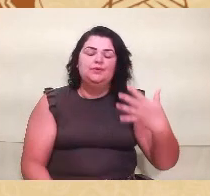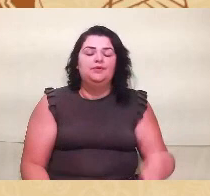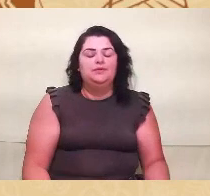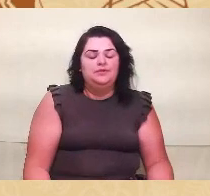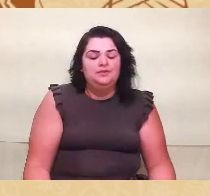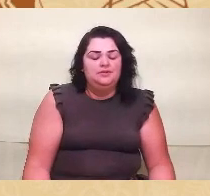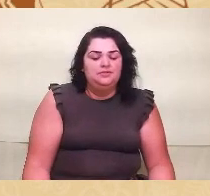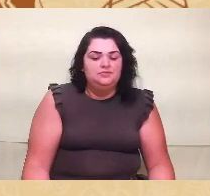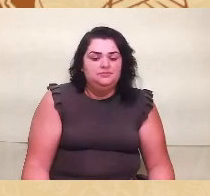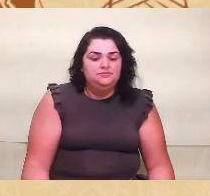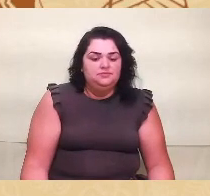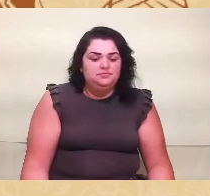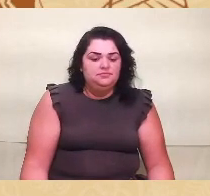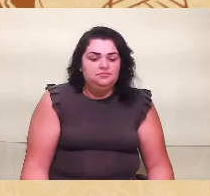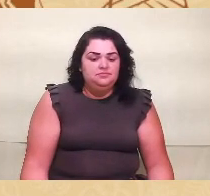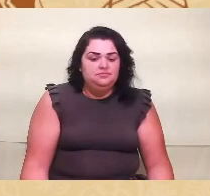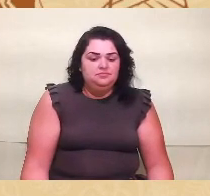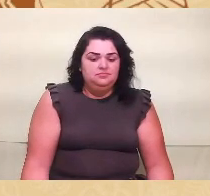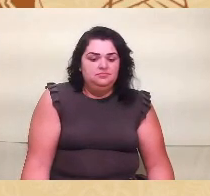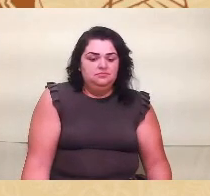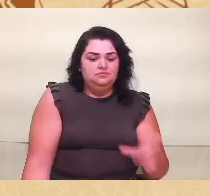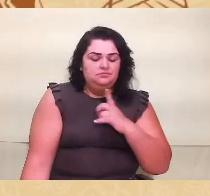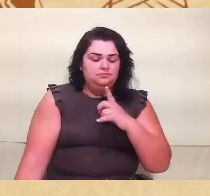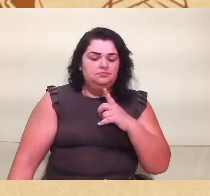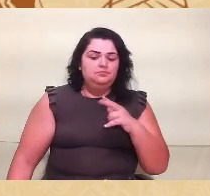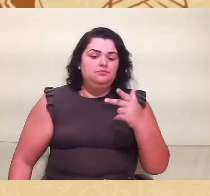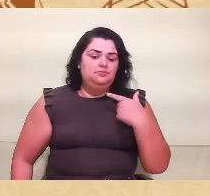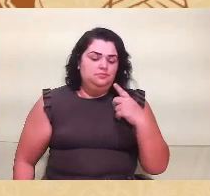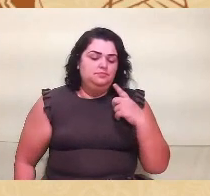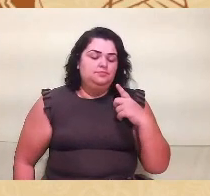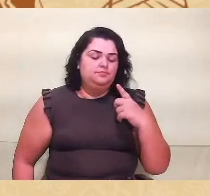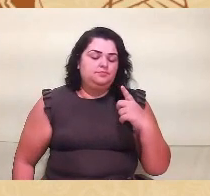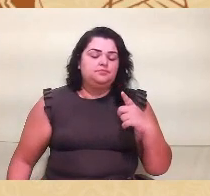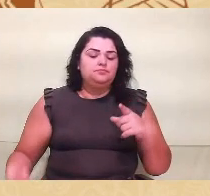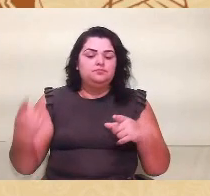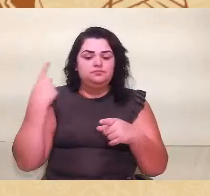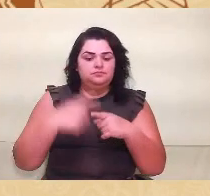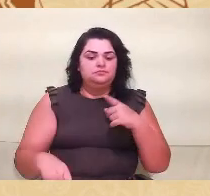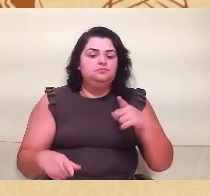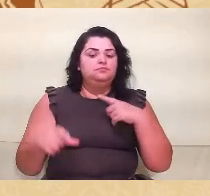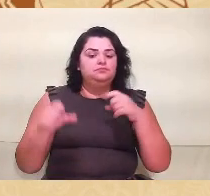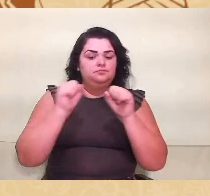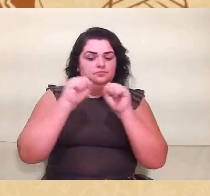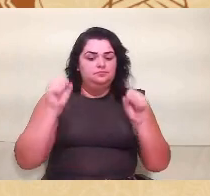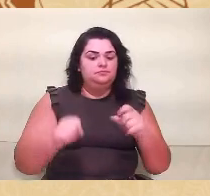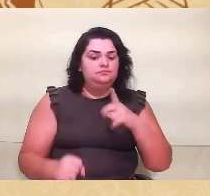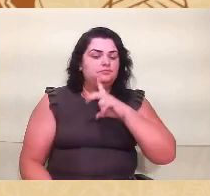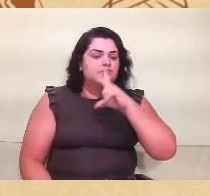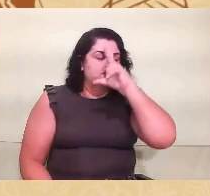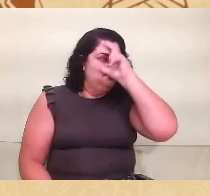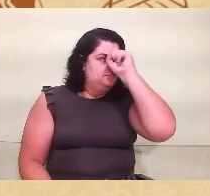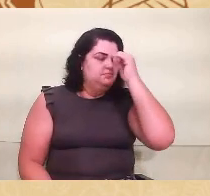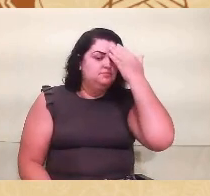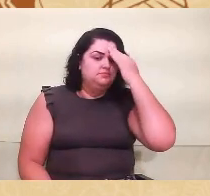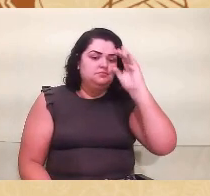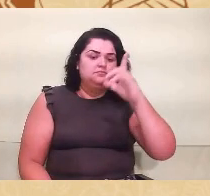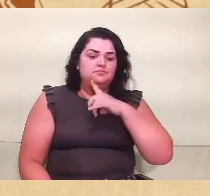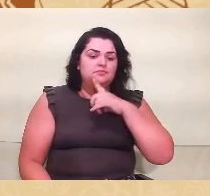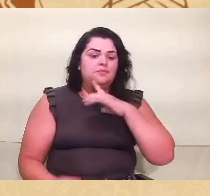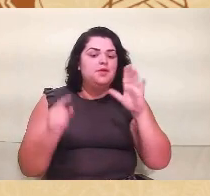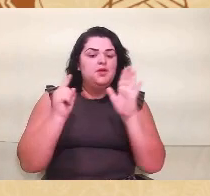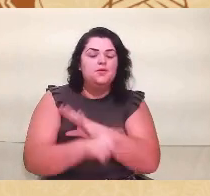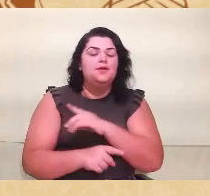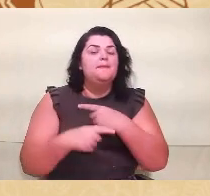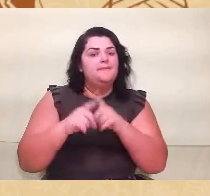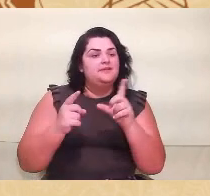definir esses delitos, condutas proibidas, assim, a serviço de um sistema de poder. Eu não estou sabendo formular a pergunta, mas eu acho que